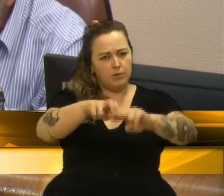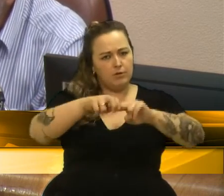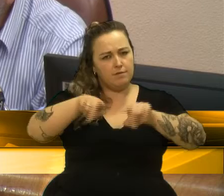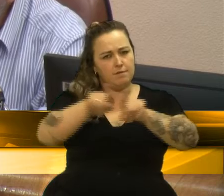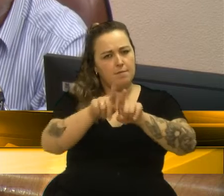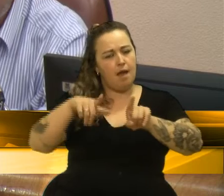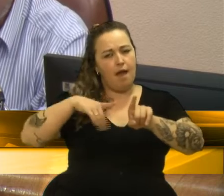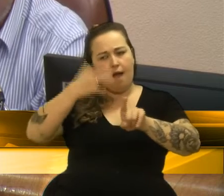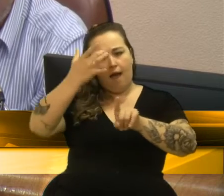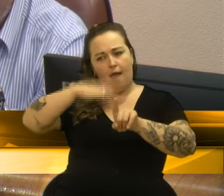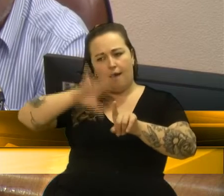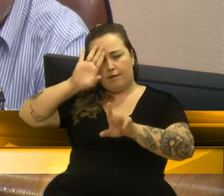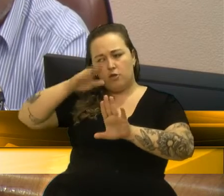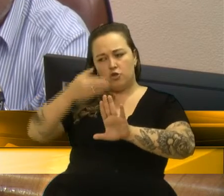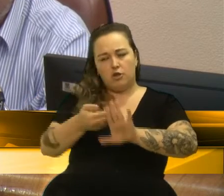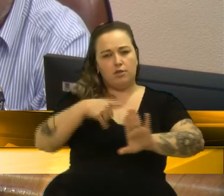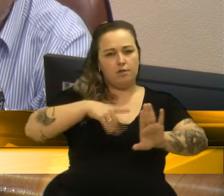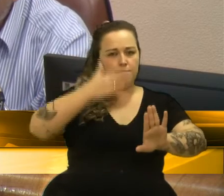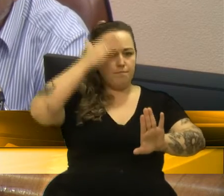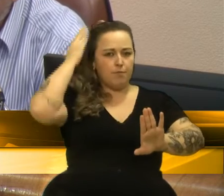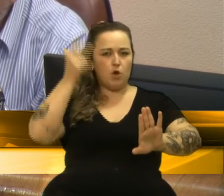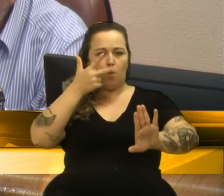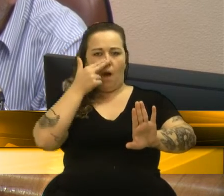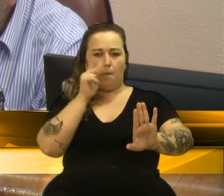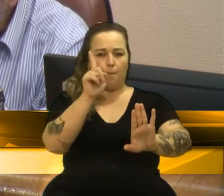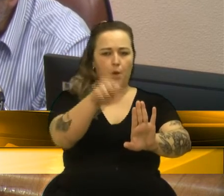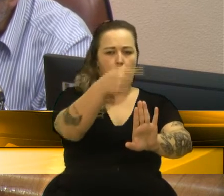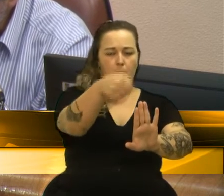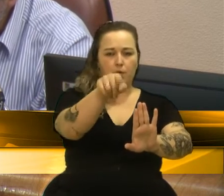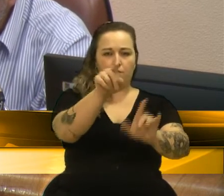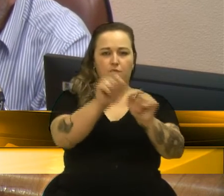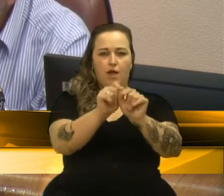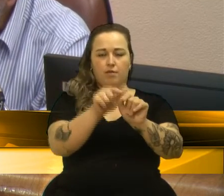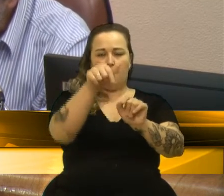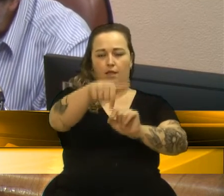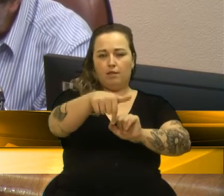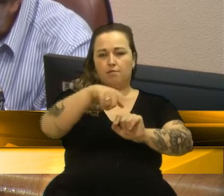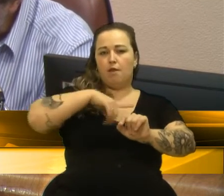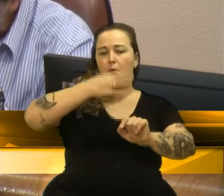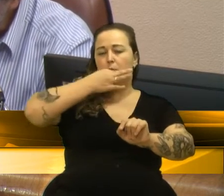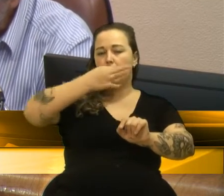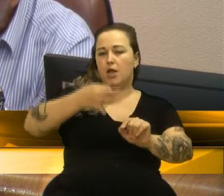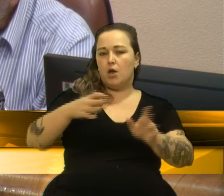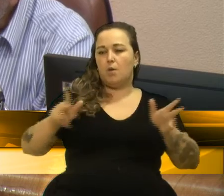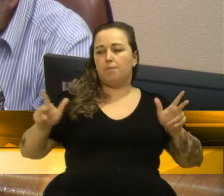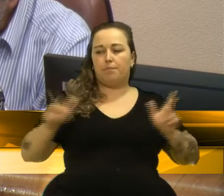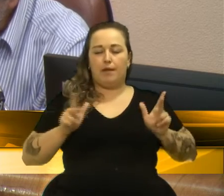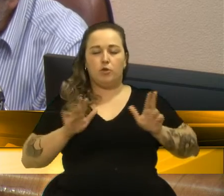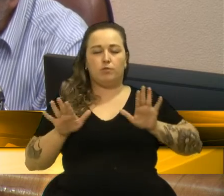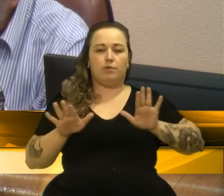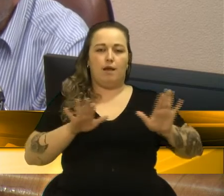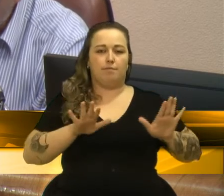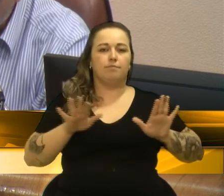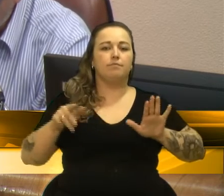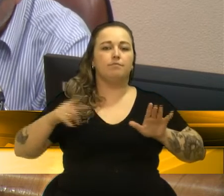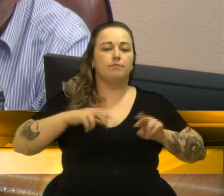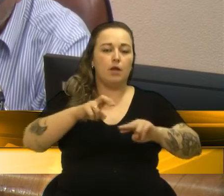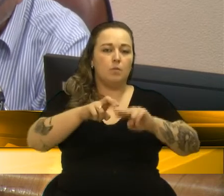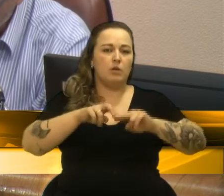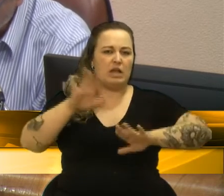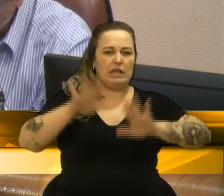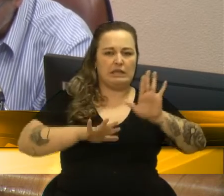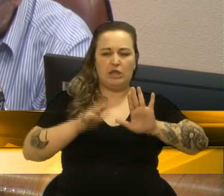na decisão do denunciado de proibir a realização da Parada Livre. Em outras palavras, vê-se um contexto hostil